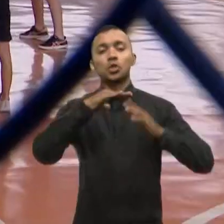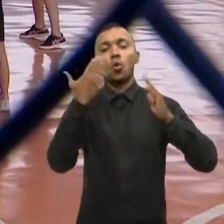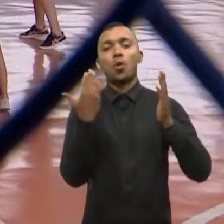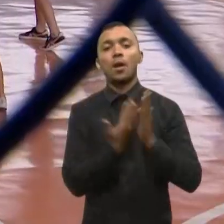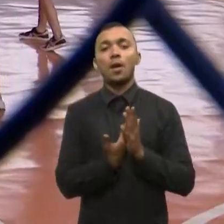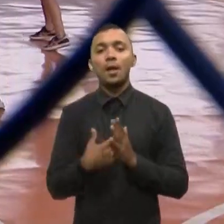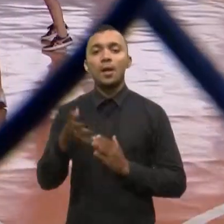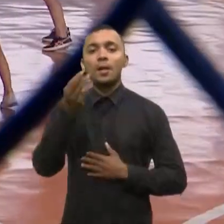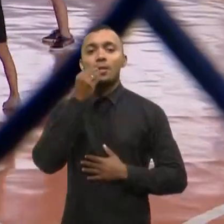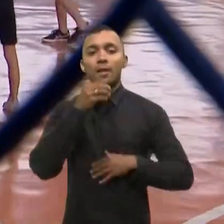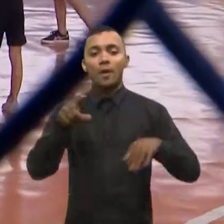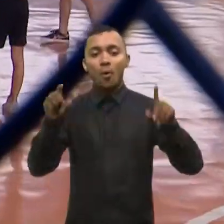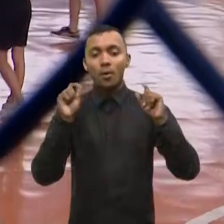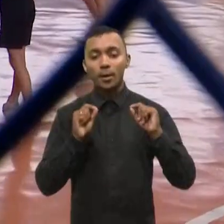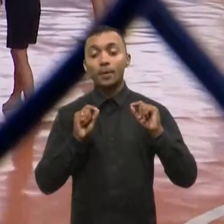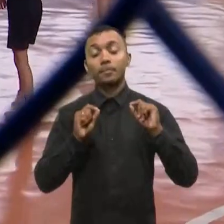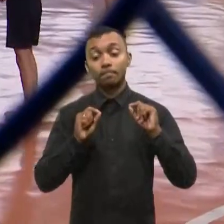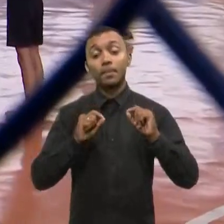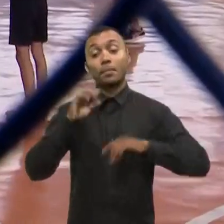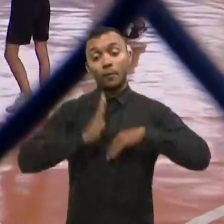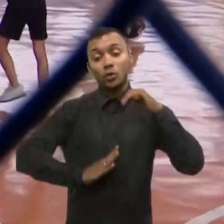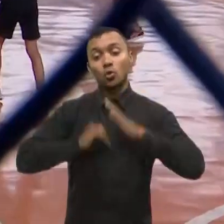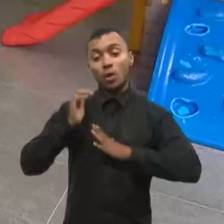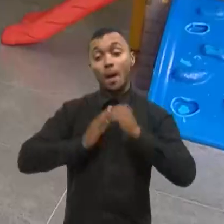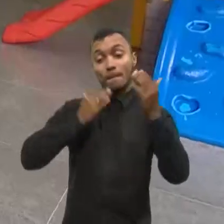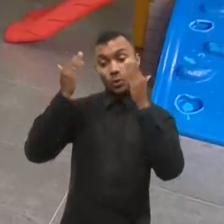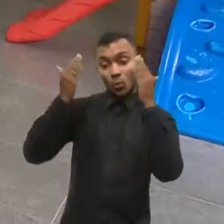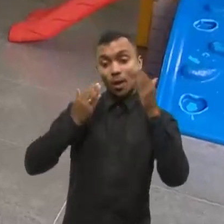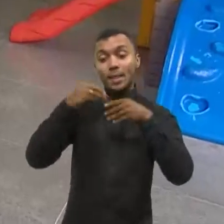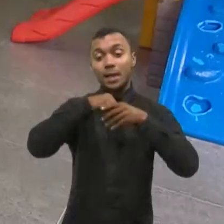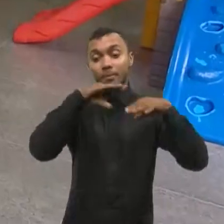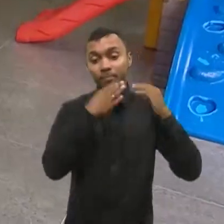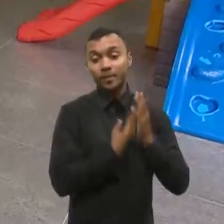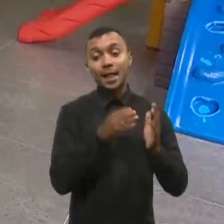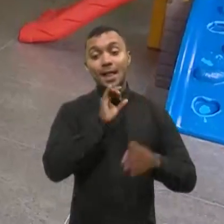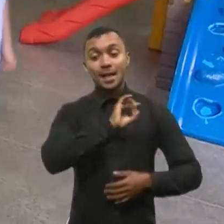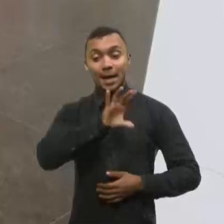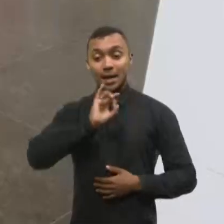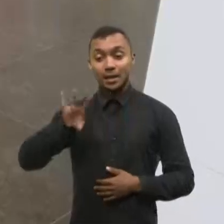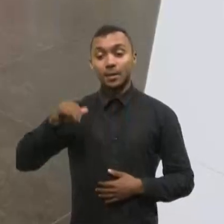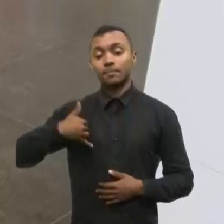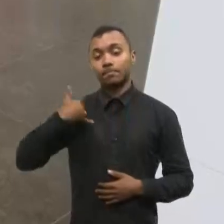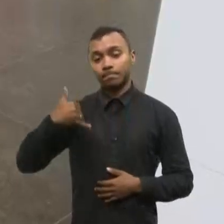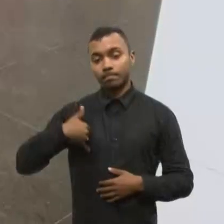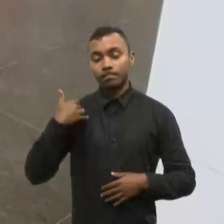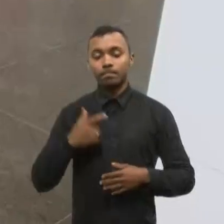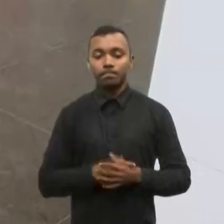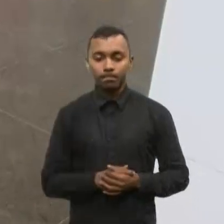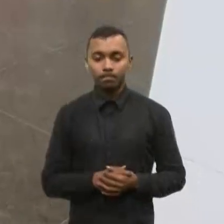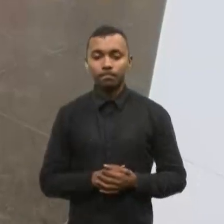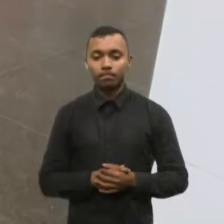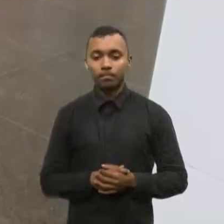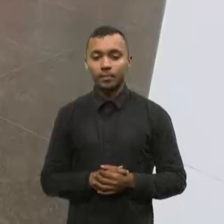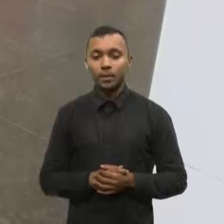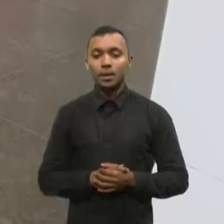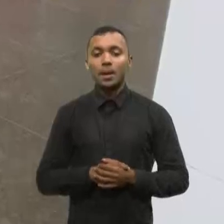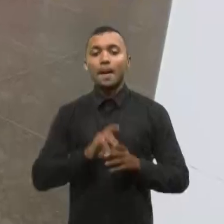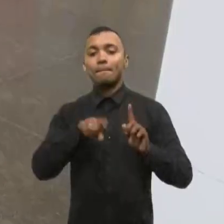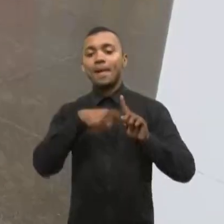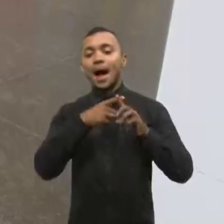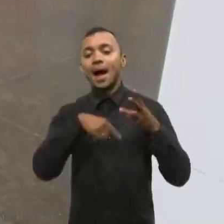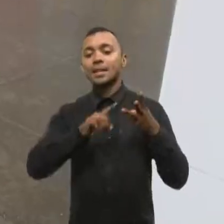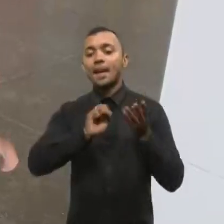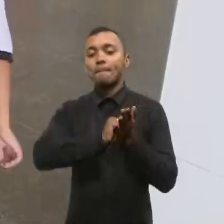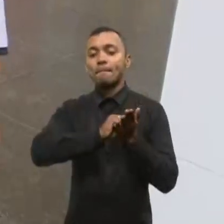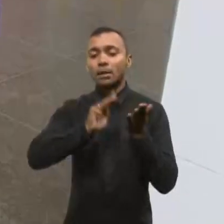disponibilizarem atendimento psicológico específico para cada faixa etária. além de desenvolver atividades que